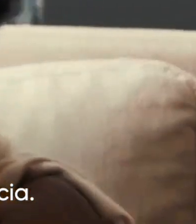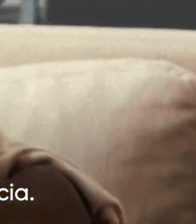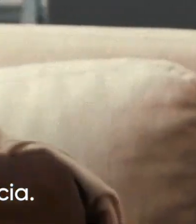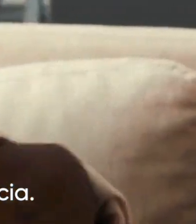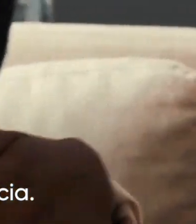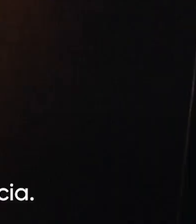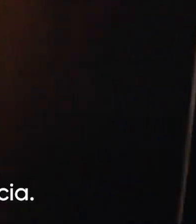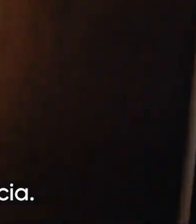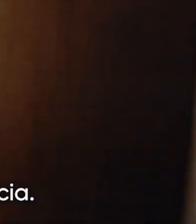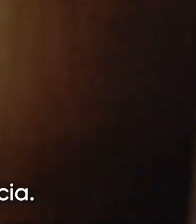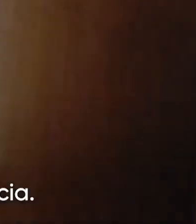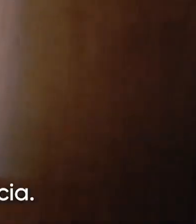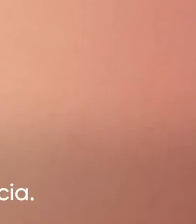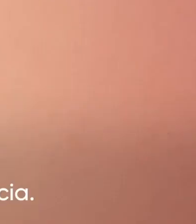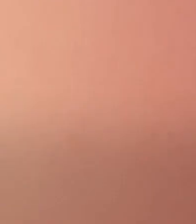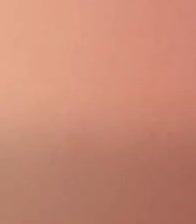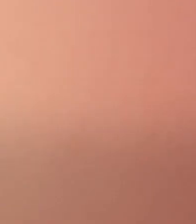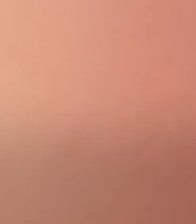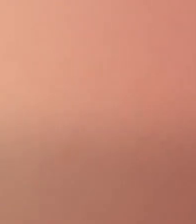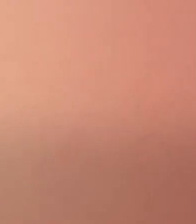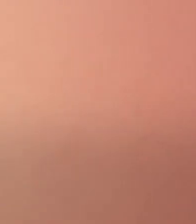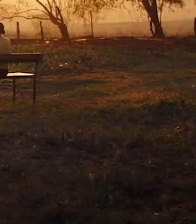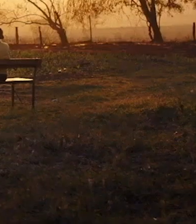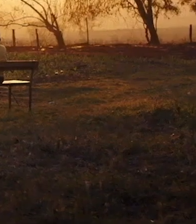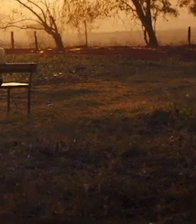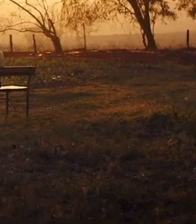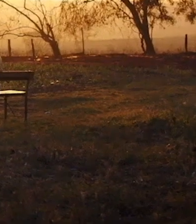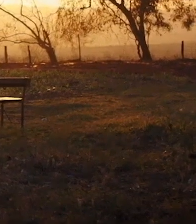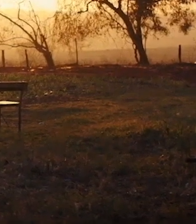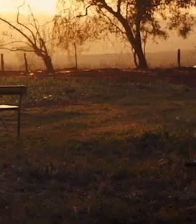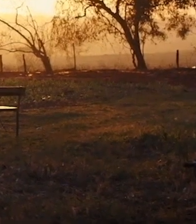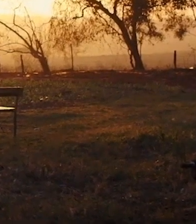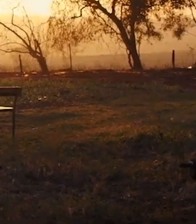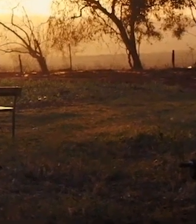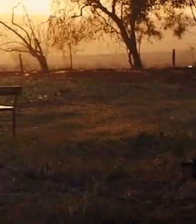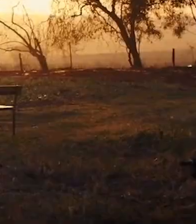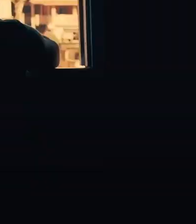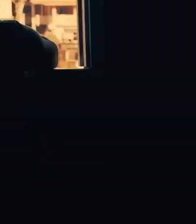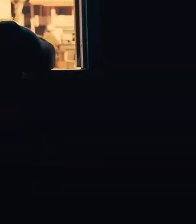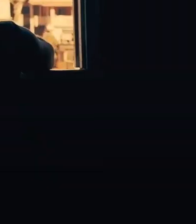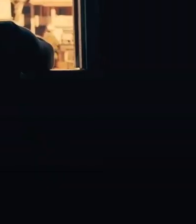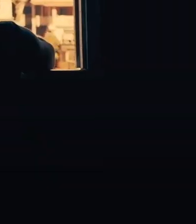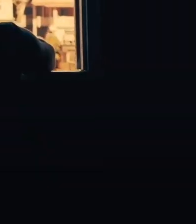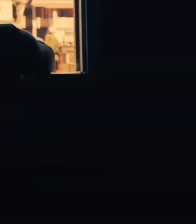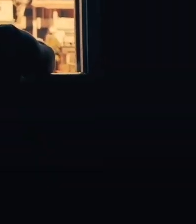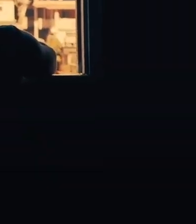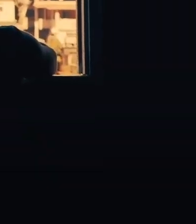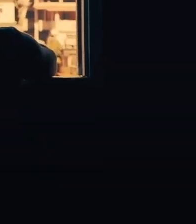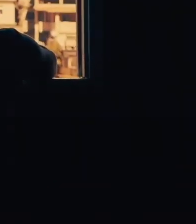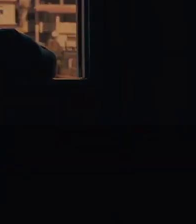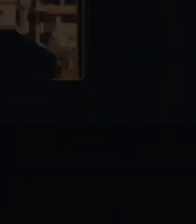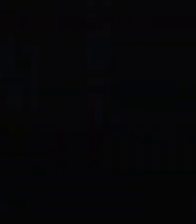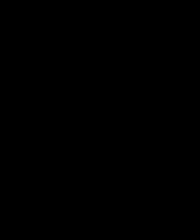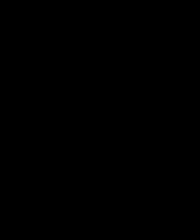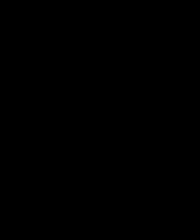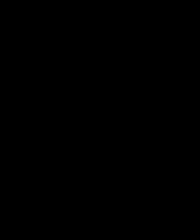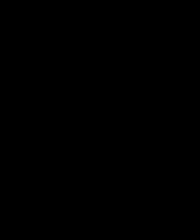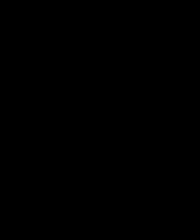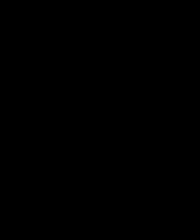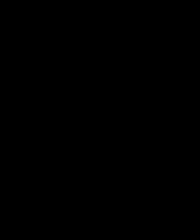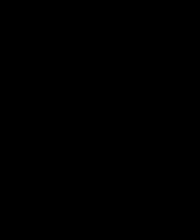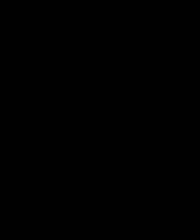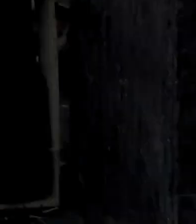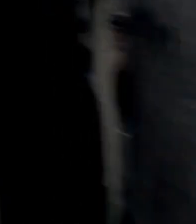reencontrar, essa é a nossa essência. E quem foi que disse que é preciso se perder para se encontrar de novo?